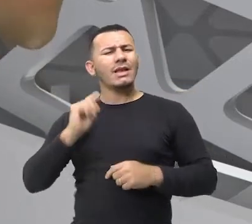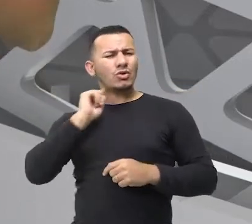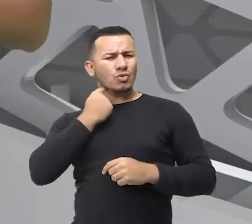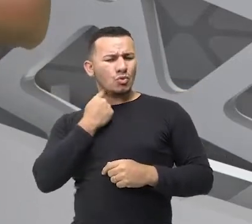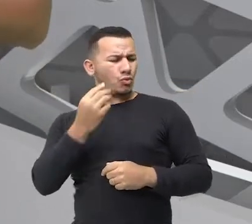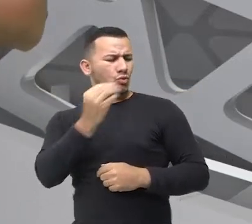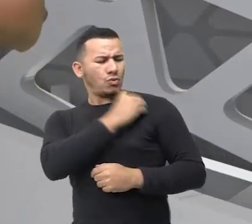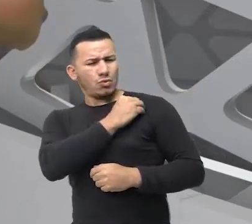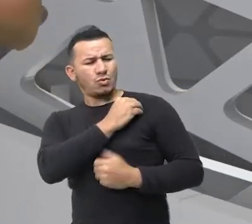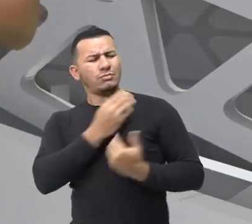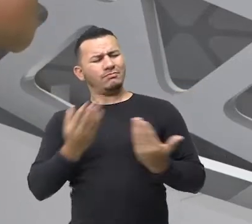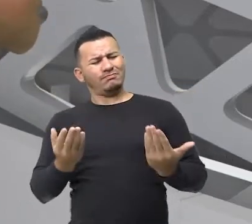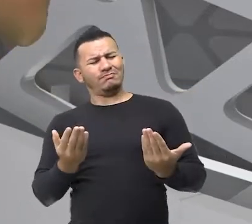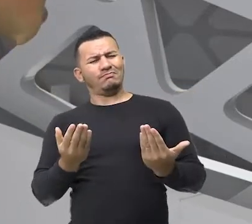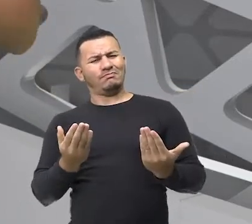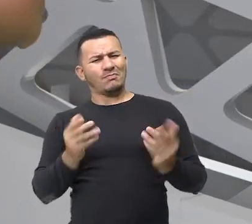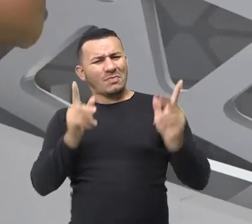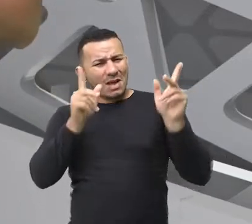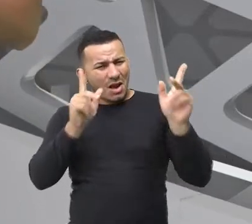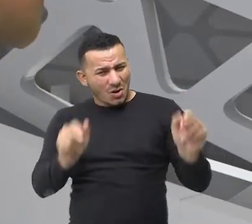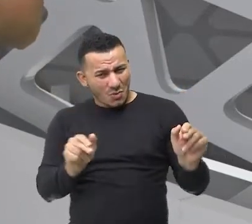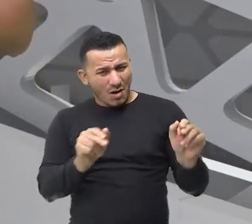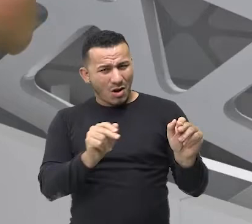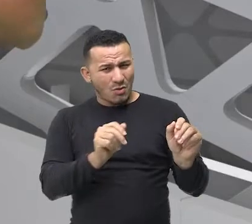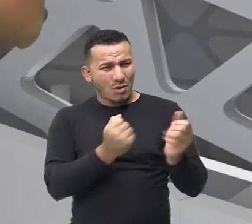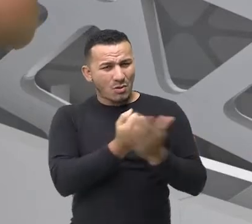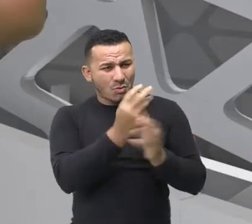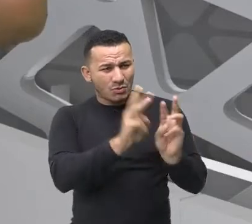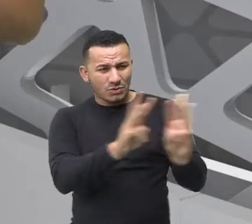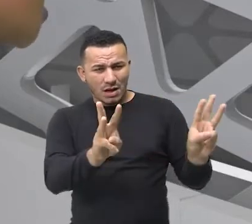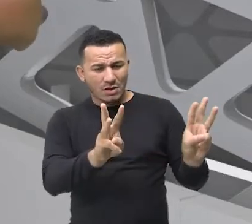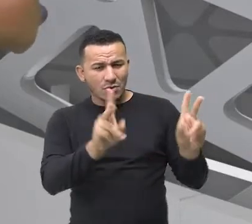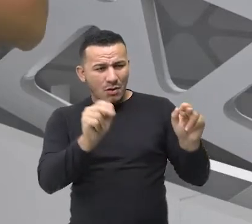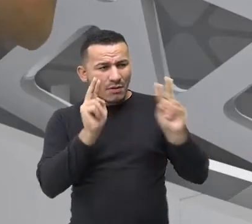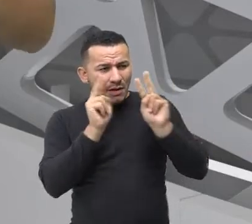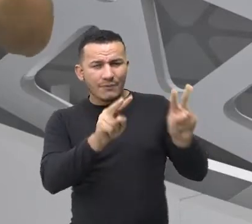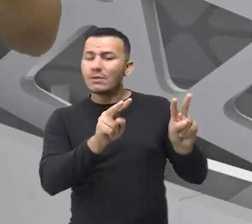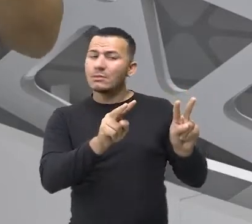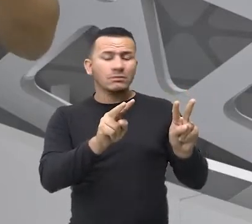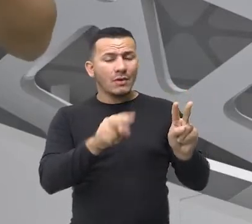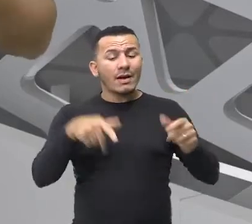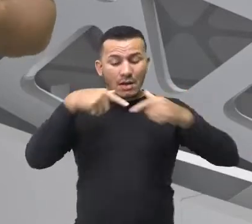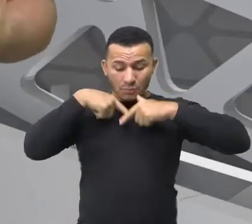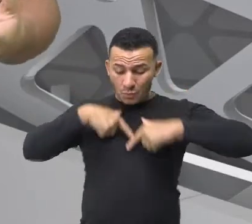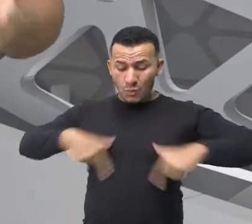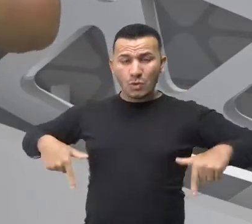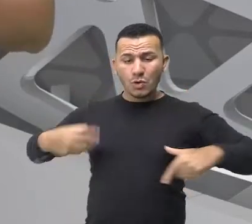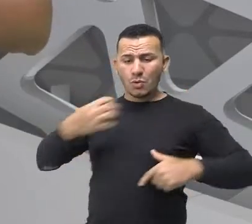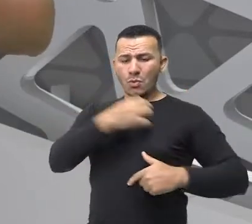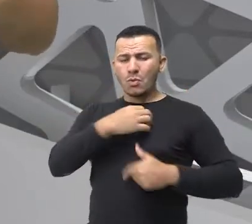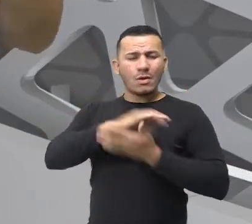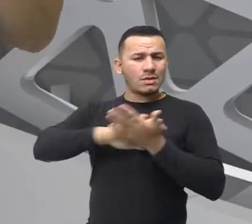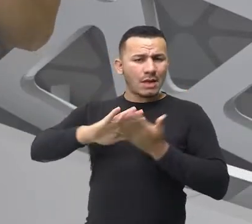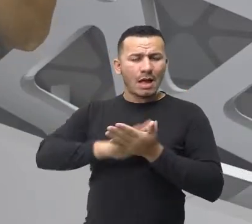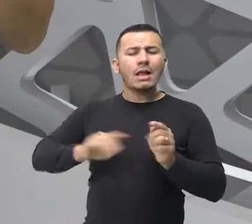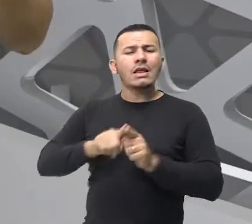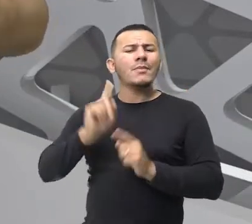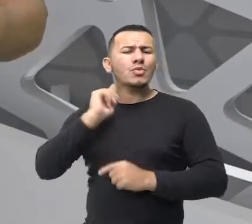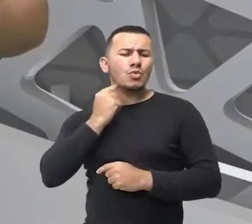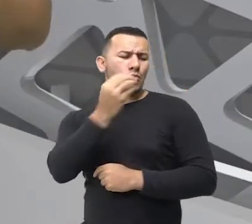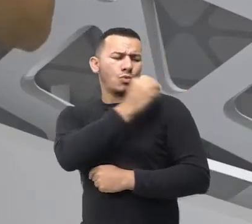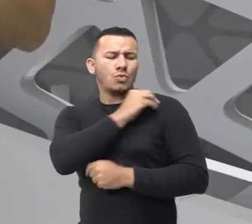manchada era essa roupa que ela queria esse tipo de roupa que ela queria não ela queria uma completamente Lisa sem nenhuma